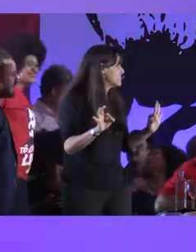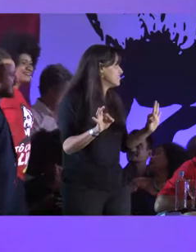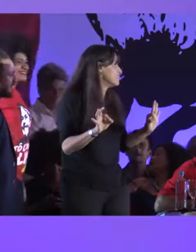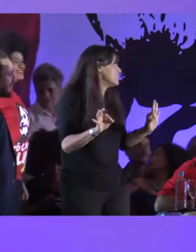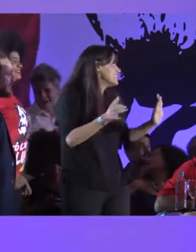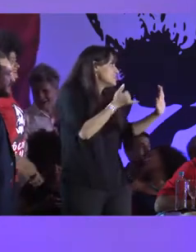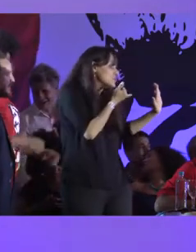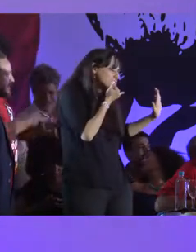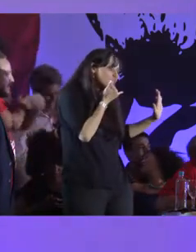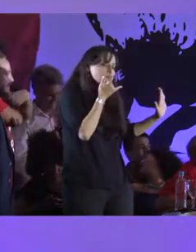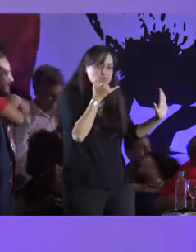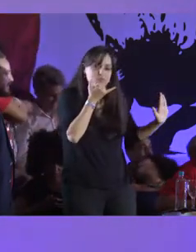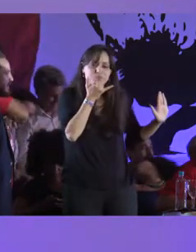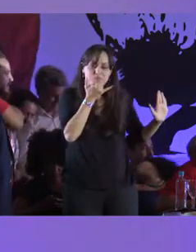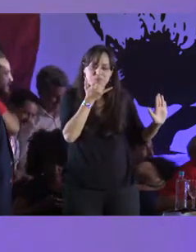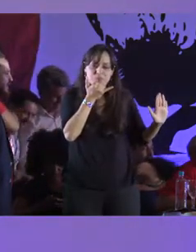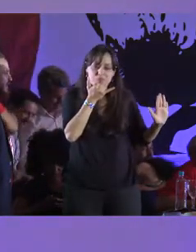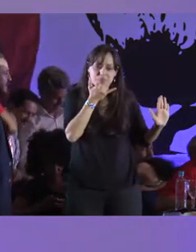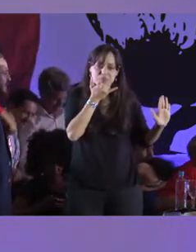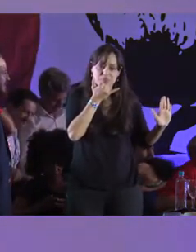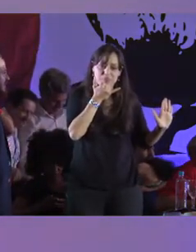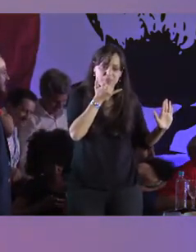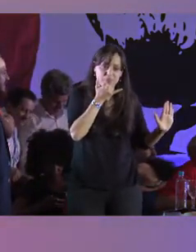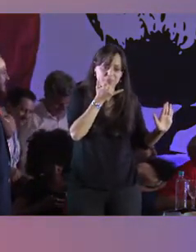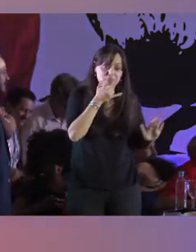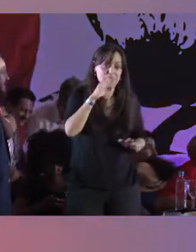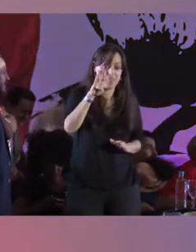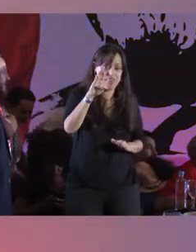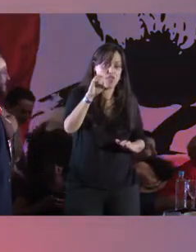Aliás, ontem o Bolsonaro cunhou